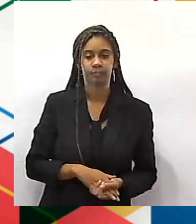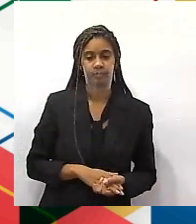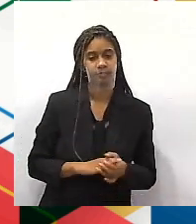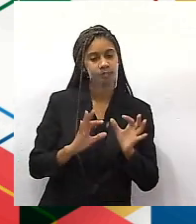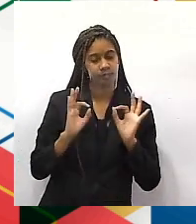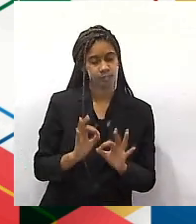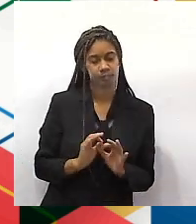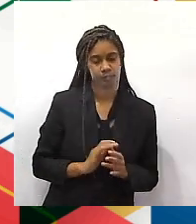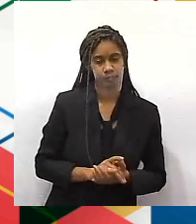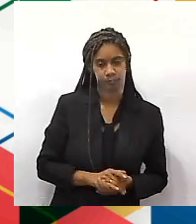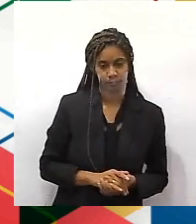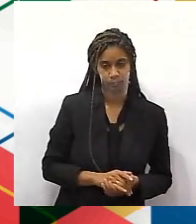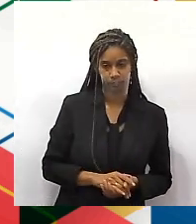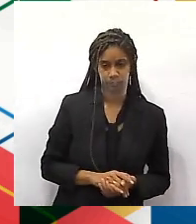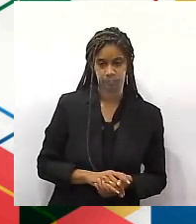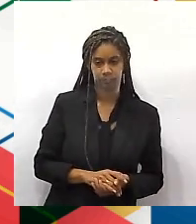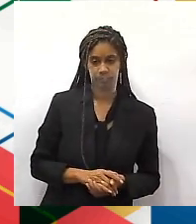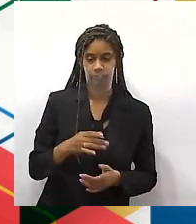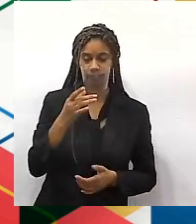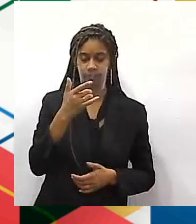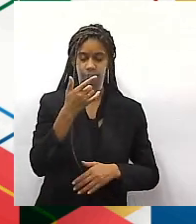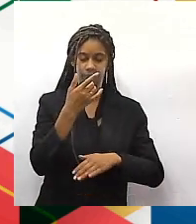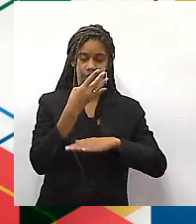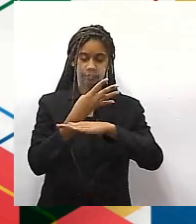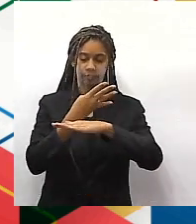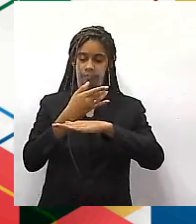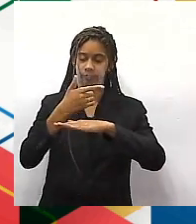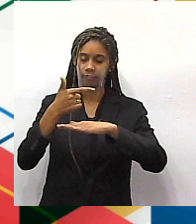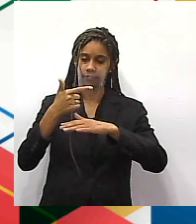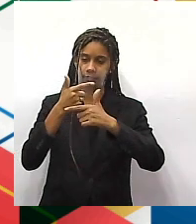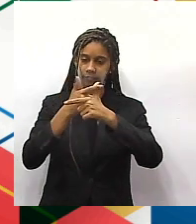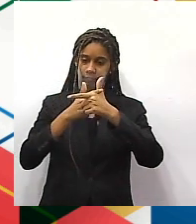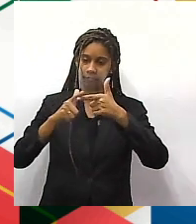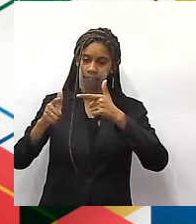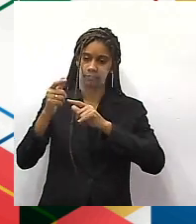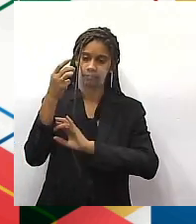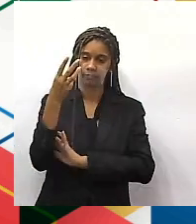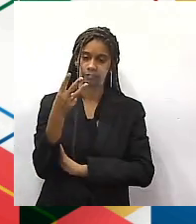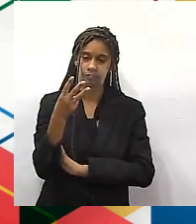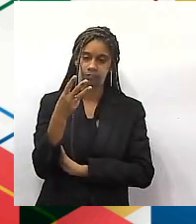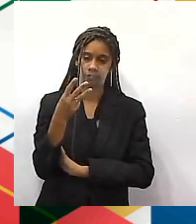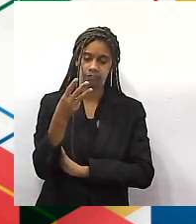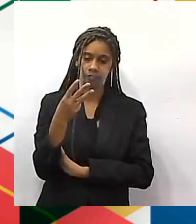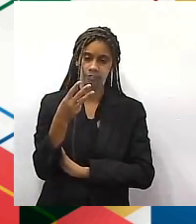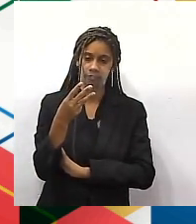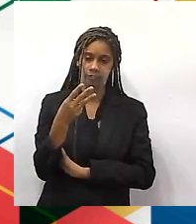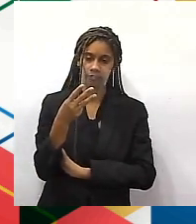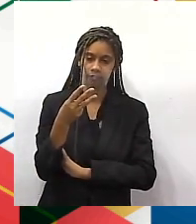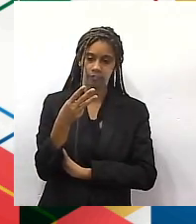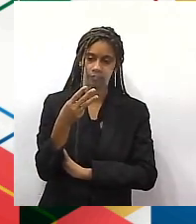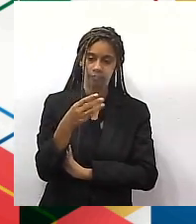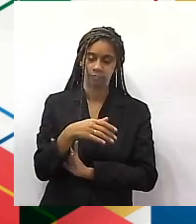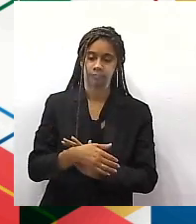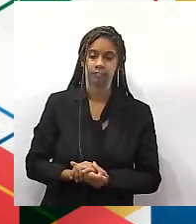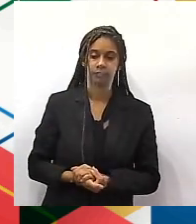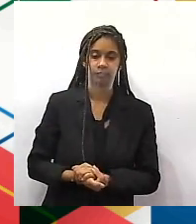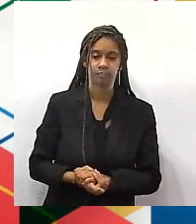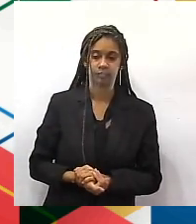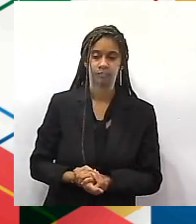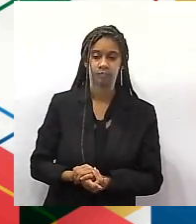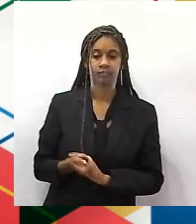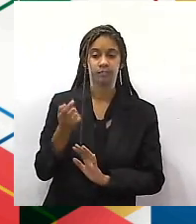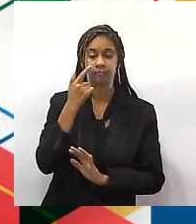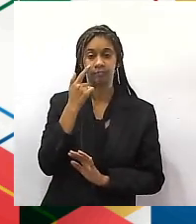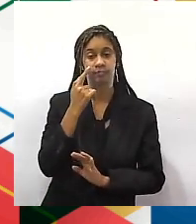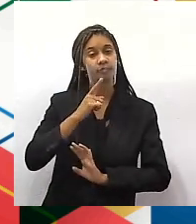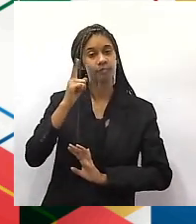isso? 42, faz aí a divisão. 42 dividido por 3. Dá 1, baixa as 1, sobra 2 e